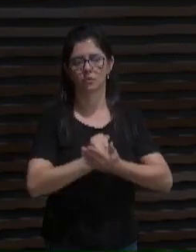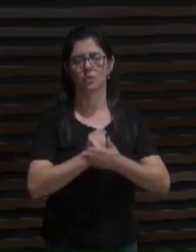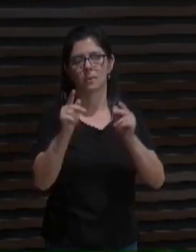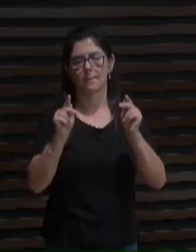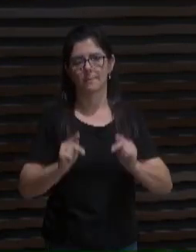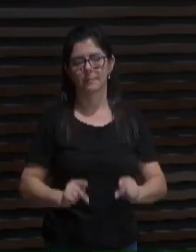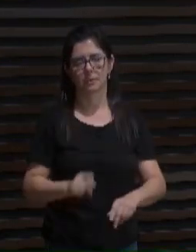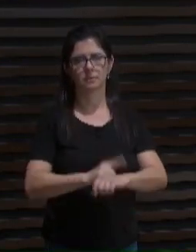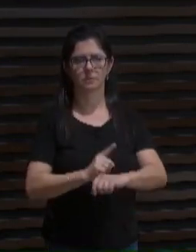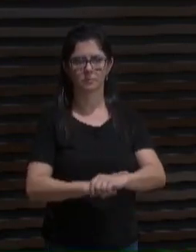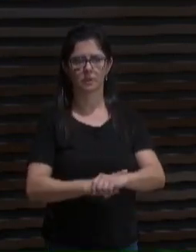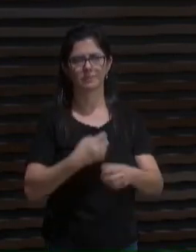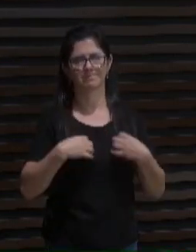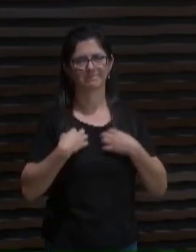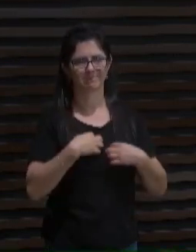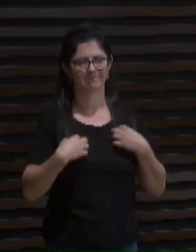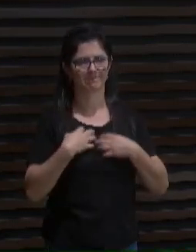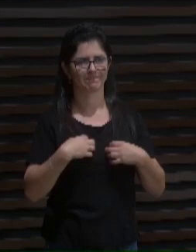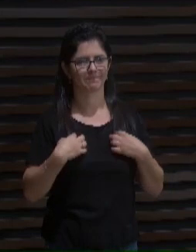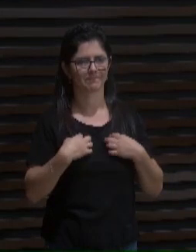angústia. Vamos ler aqui,